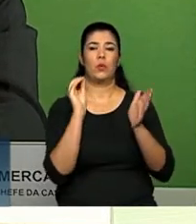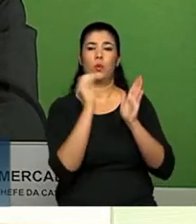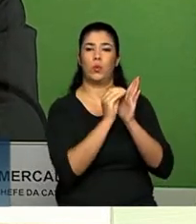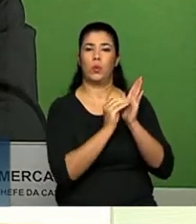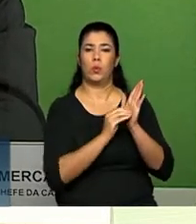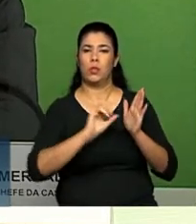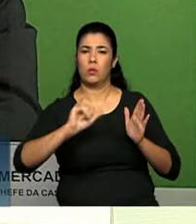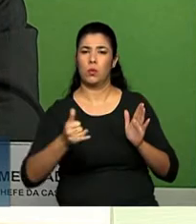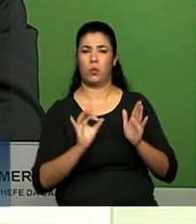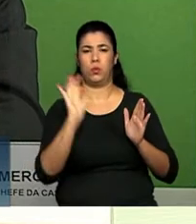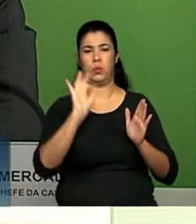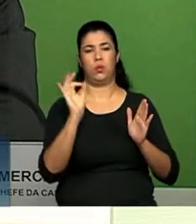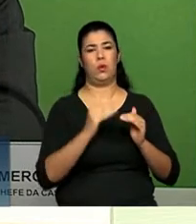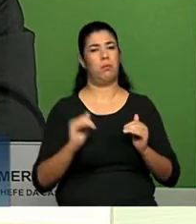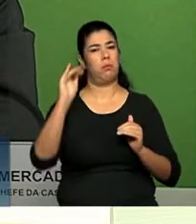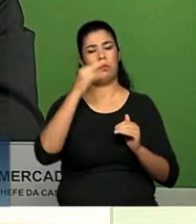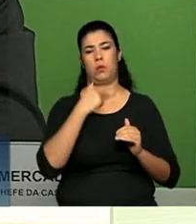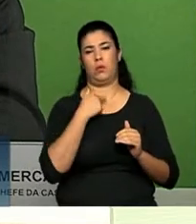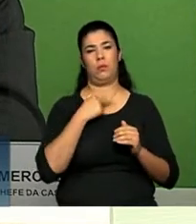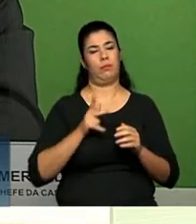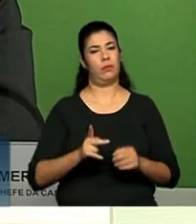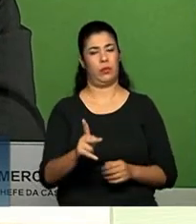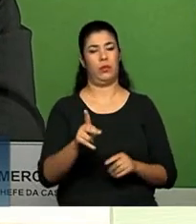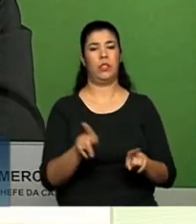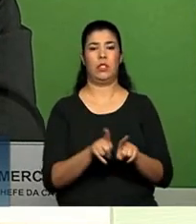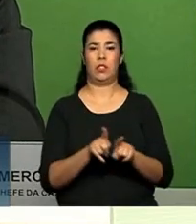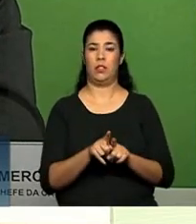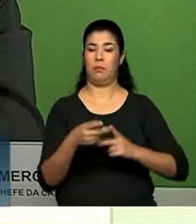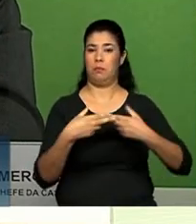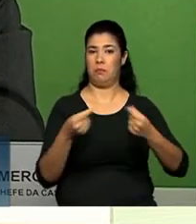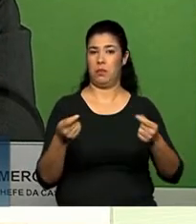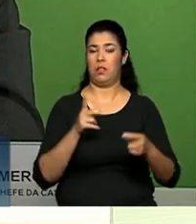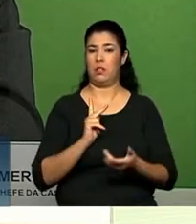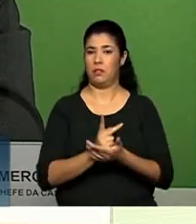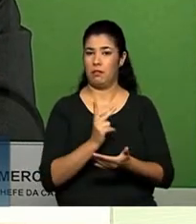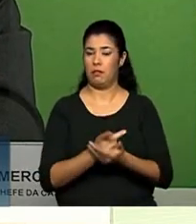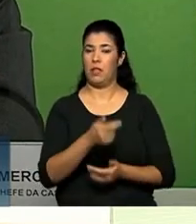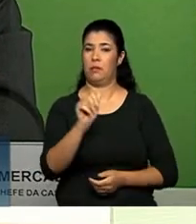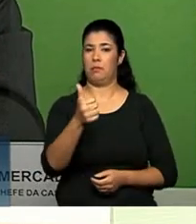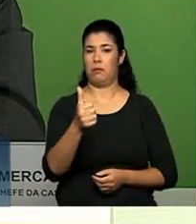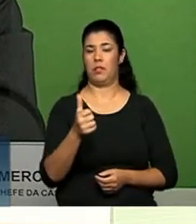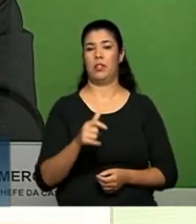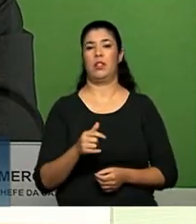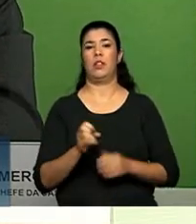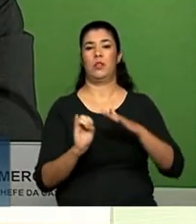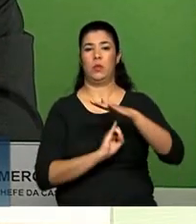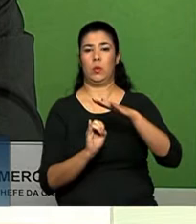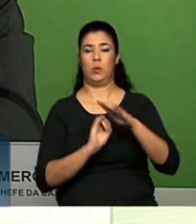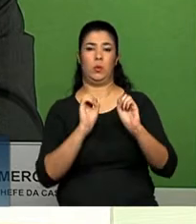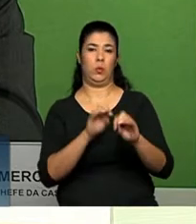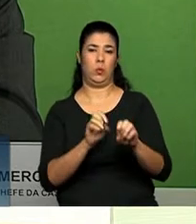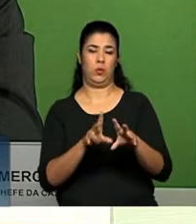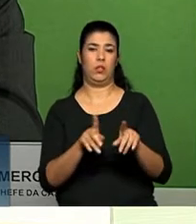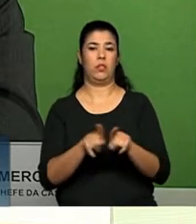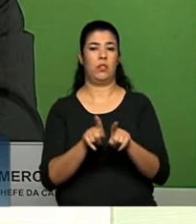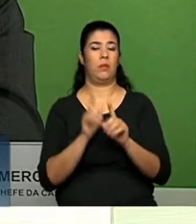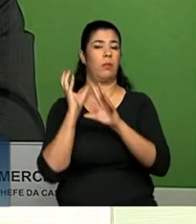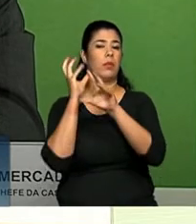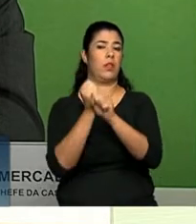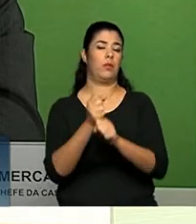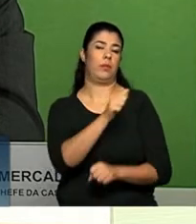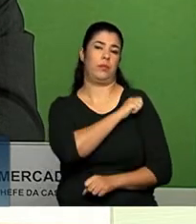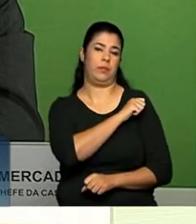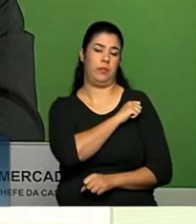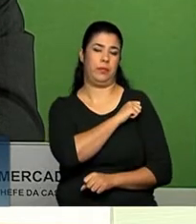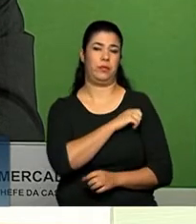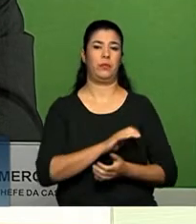reajustes abusivos. E isso não pode continuar. E o critério da qualidade sempre das instituições e da nota dos alunos. Em